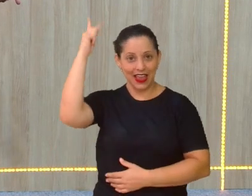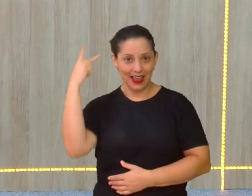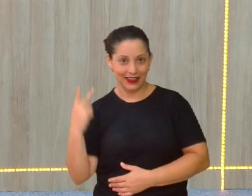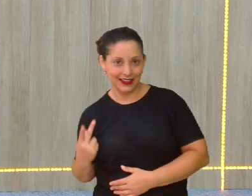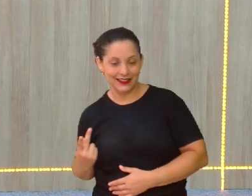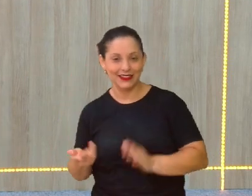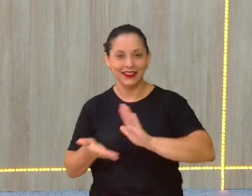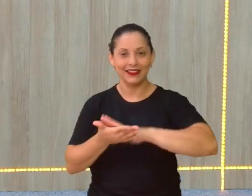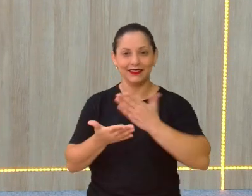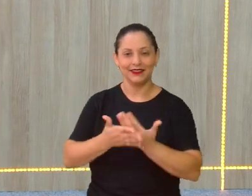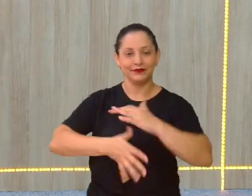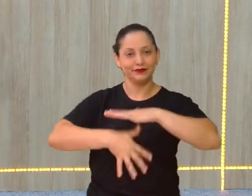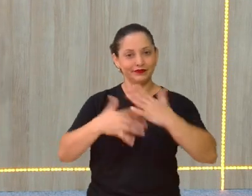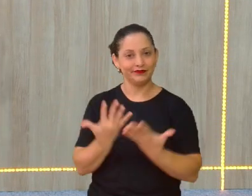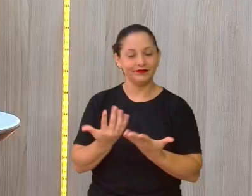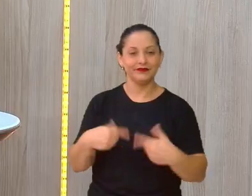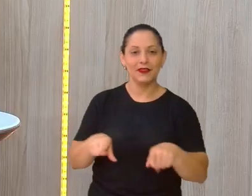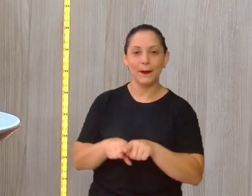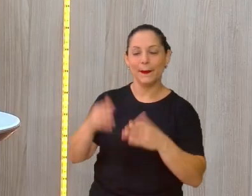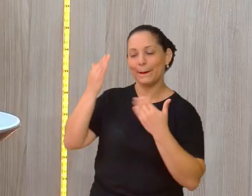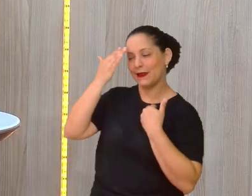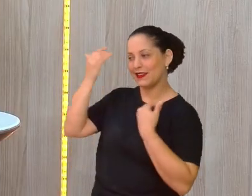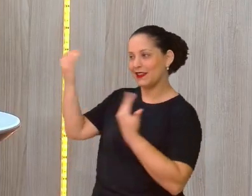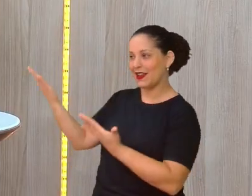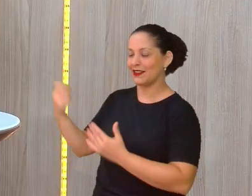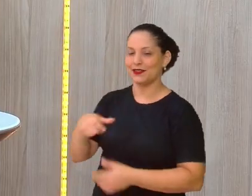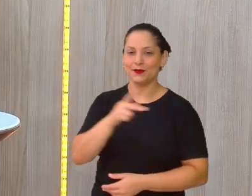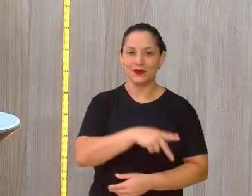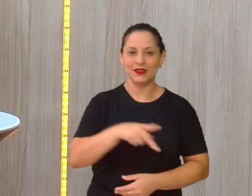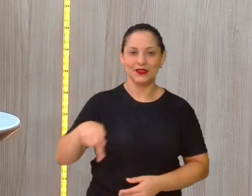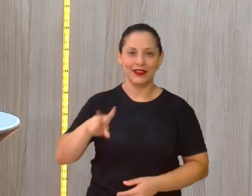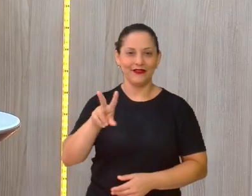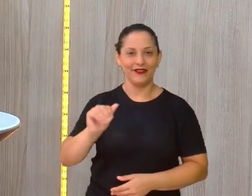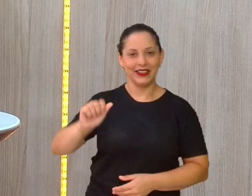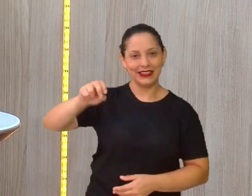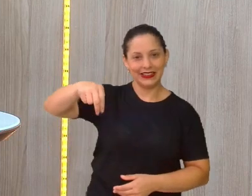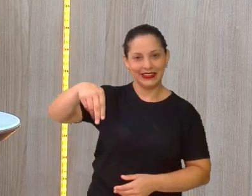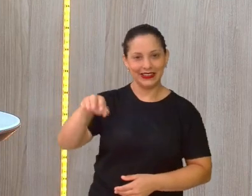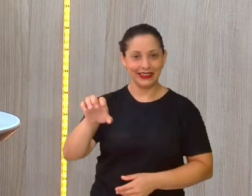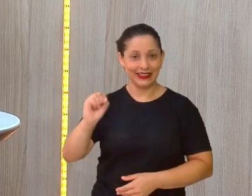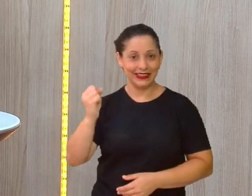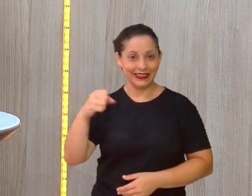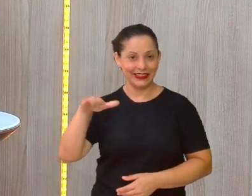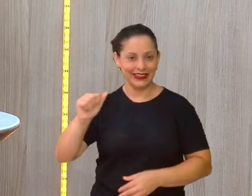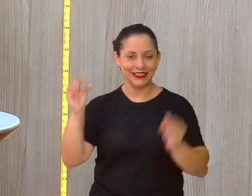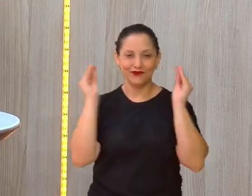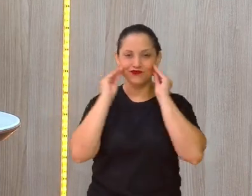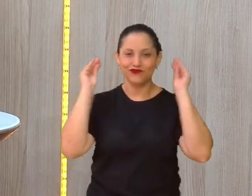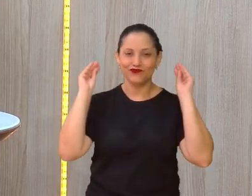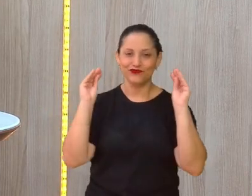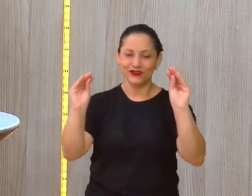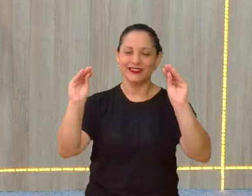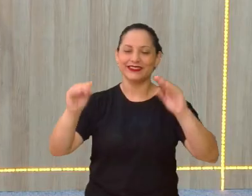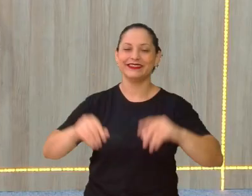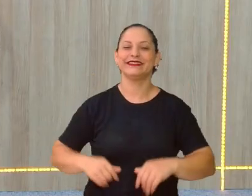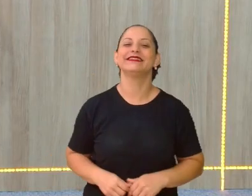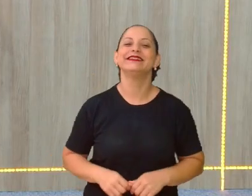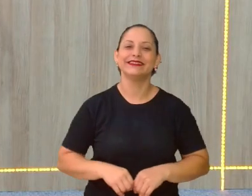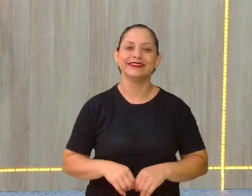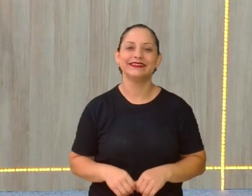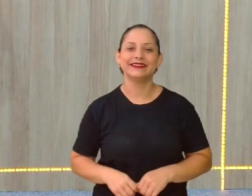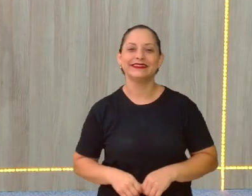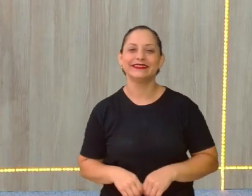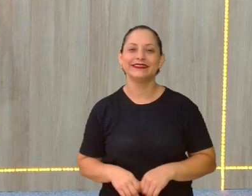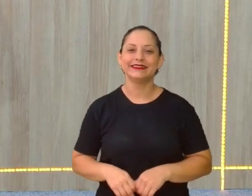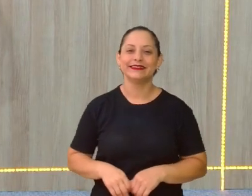Késia, agradecer a professora Vanessa. Valeu, um beijo, meu povo. Até a próxima aula. É isso,